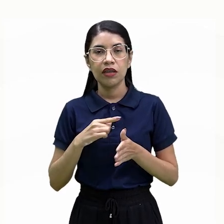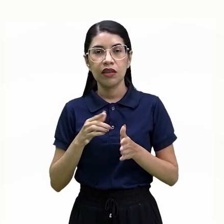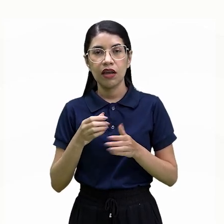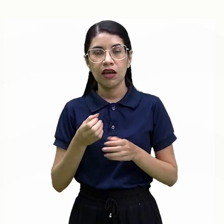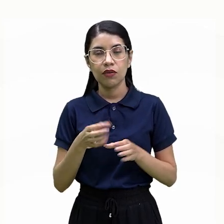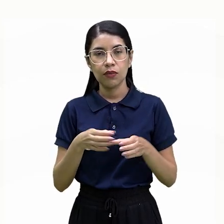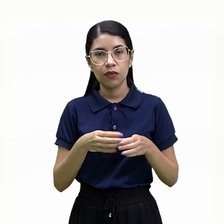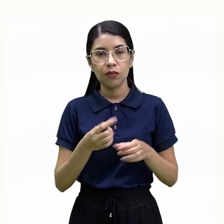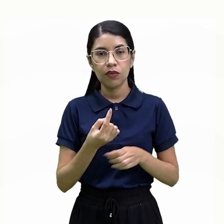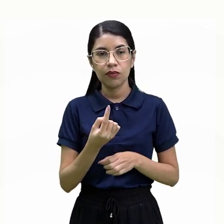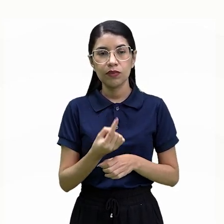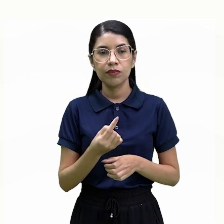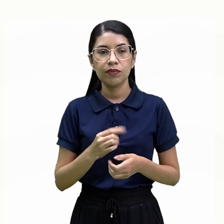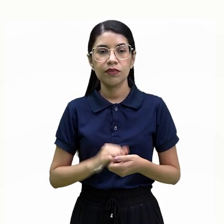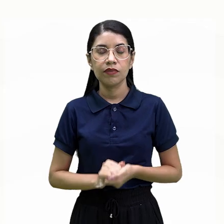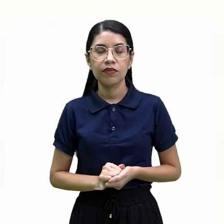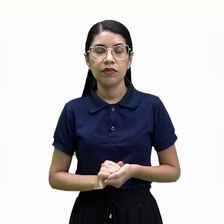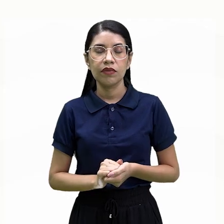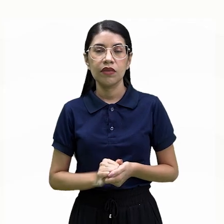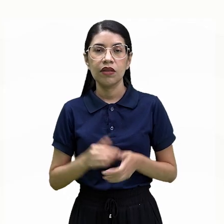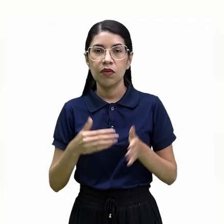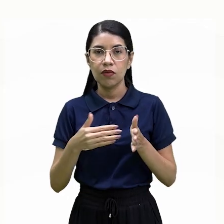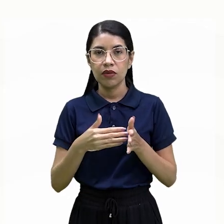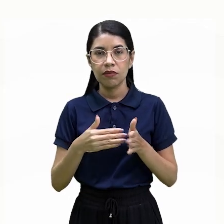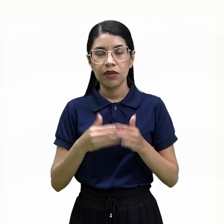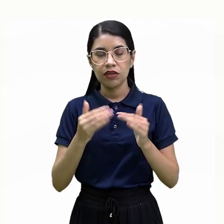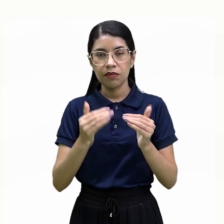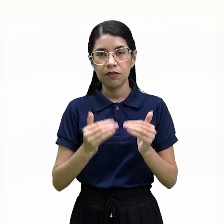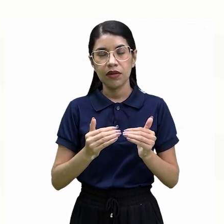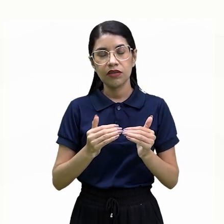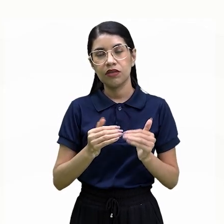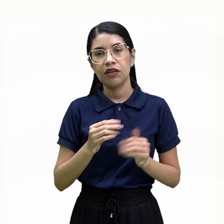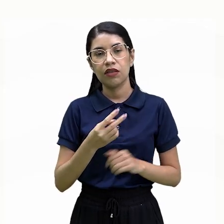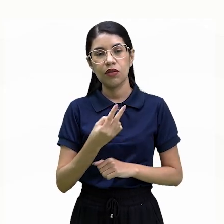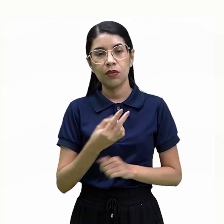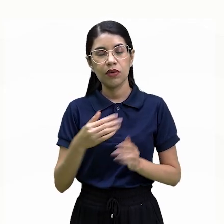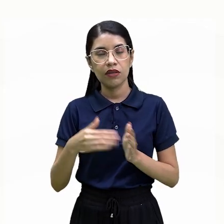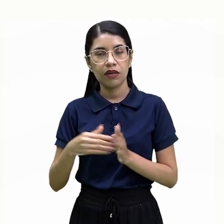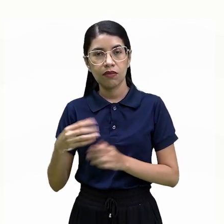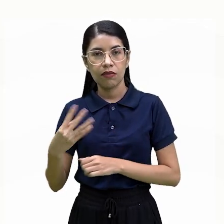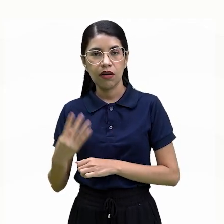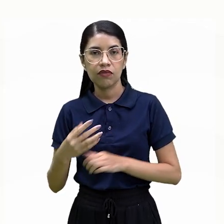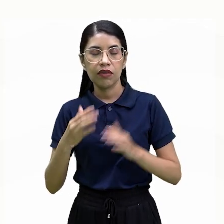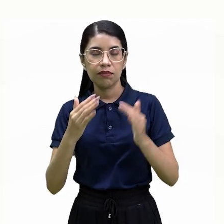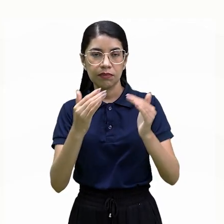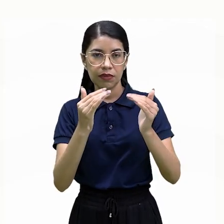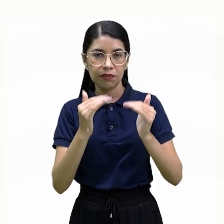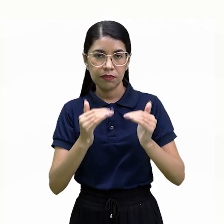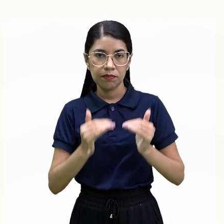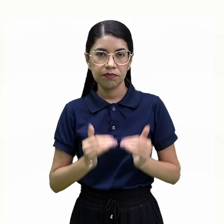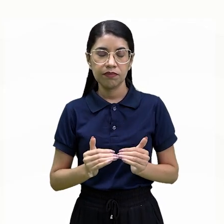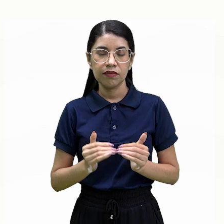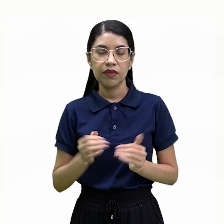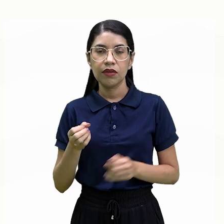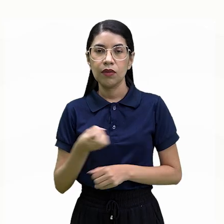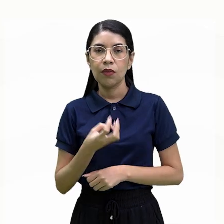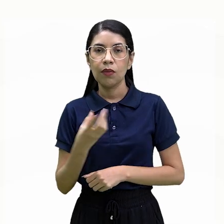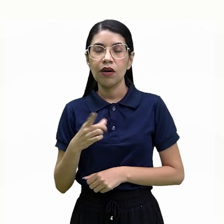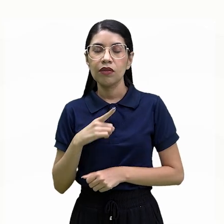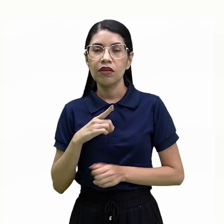primeira classe. Ela vai vir como limite inferior da segunda. E assim sucessivamente. Então, ó, quantos